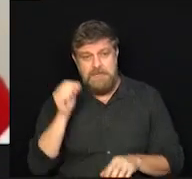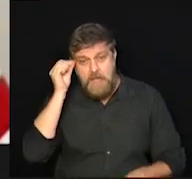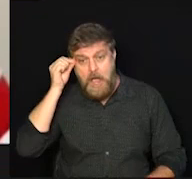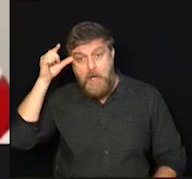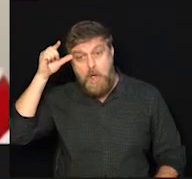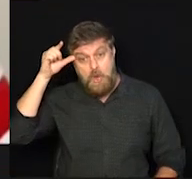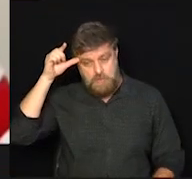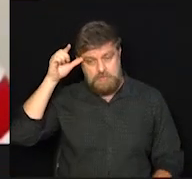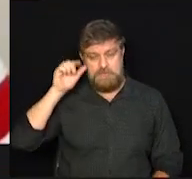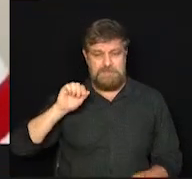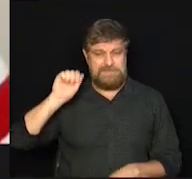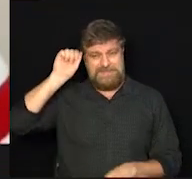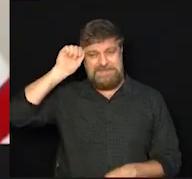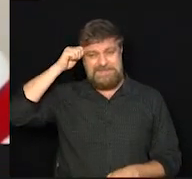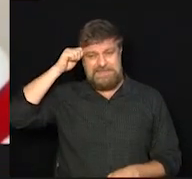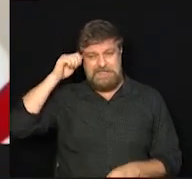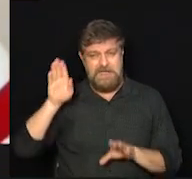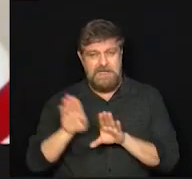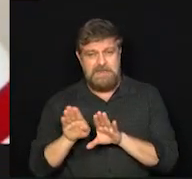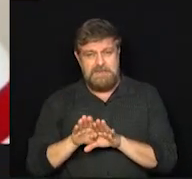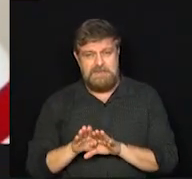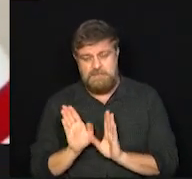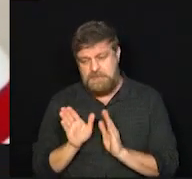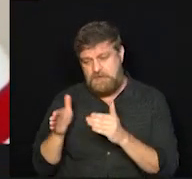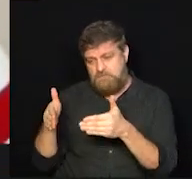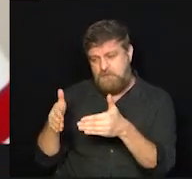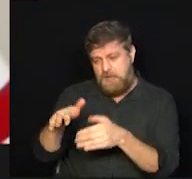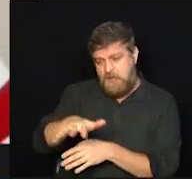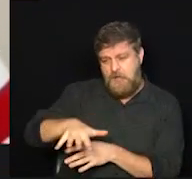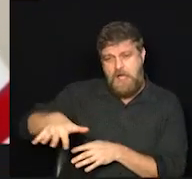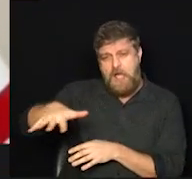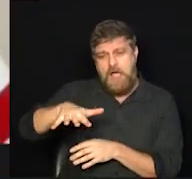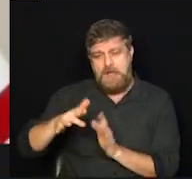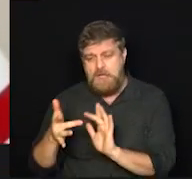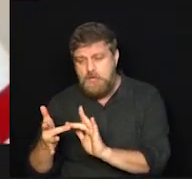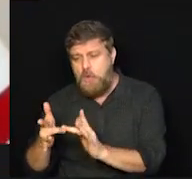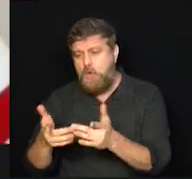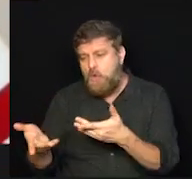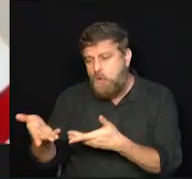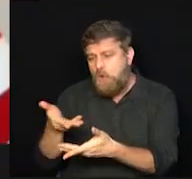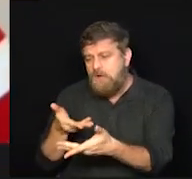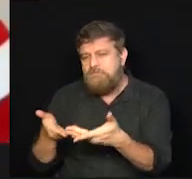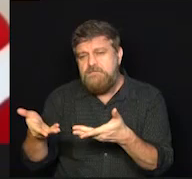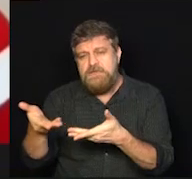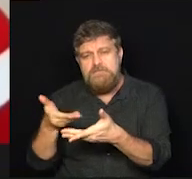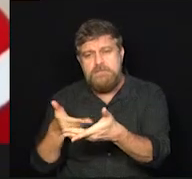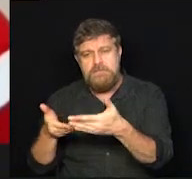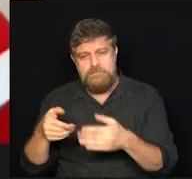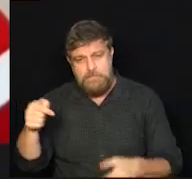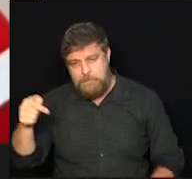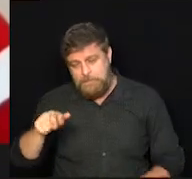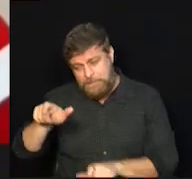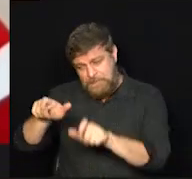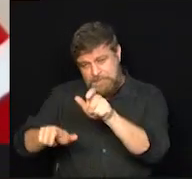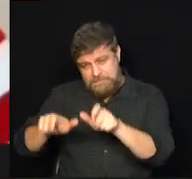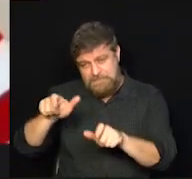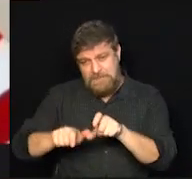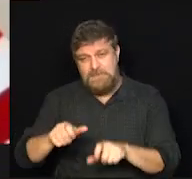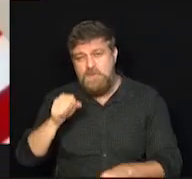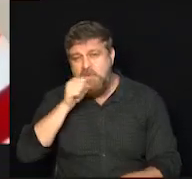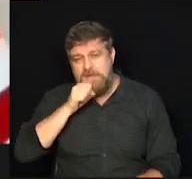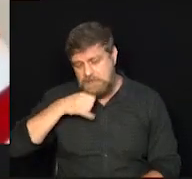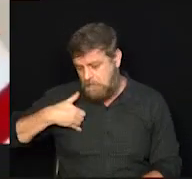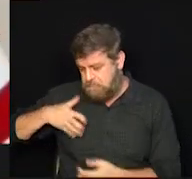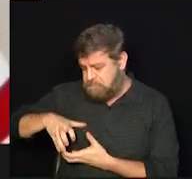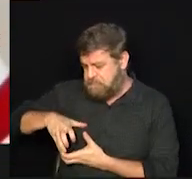a gente pode olhar também pela questão e do convívio de pessoas a terceira idade